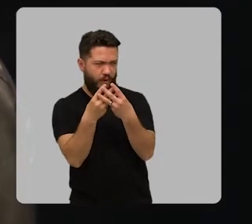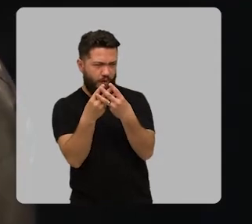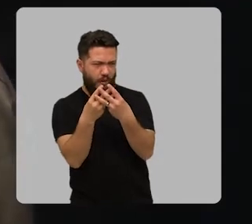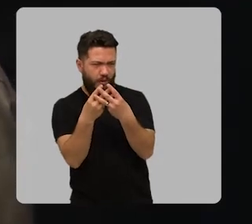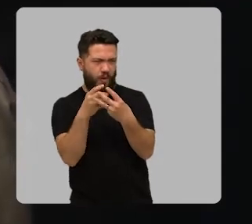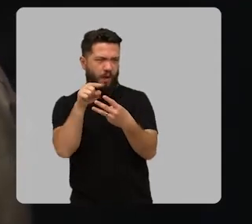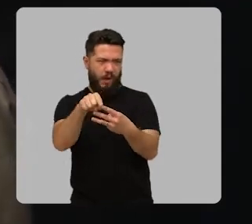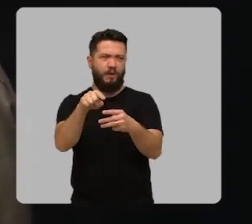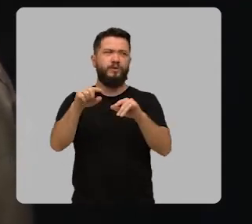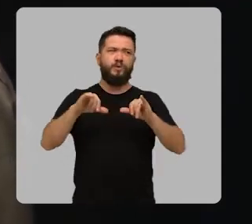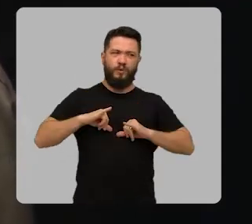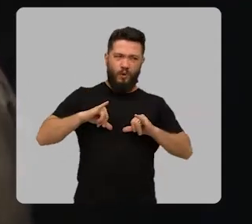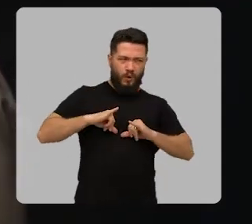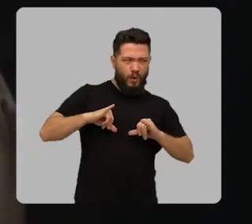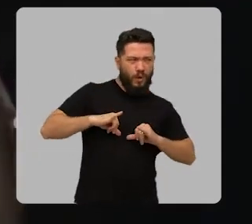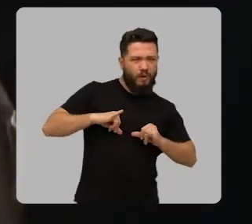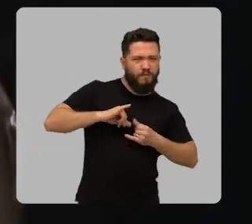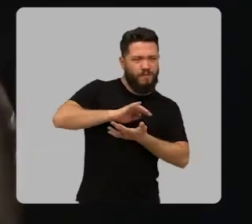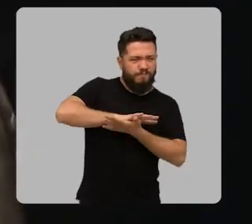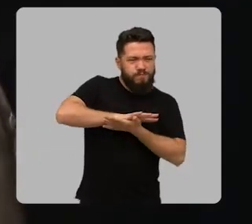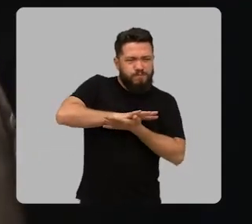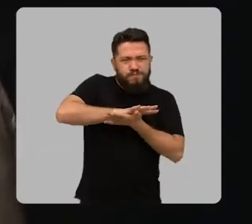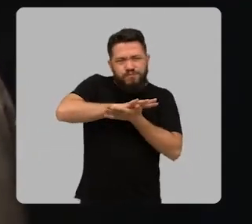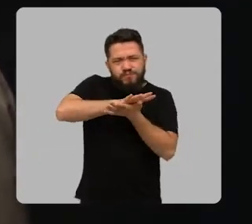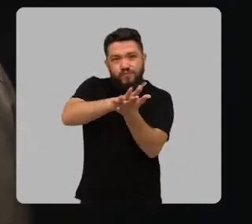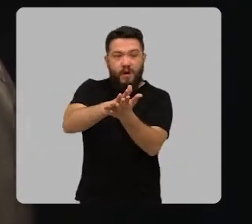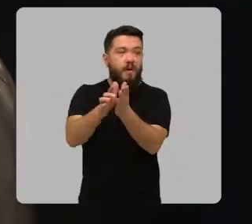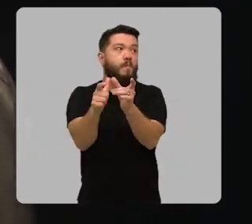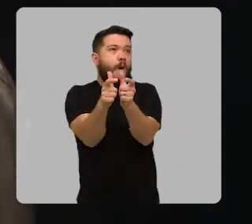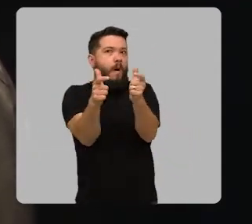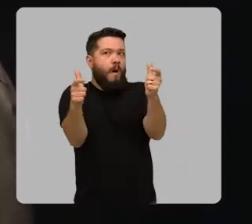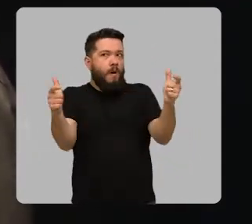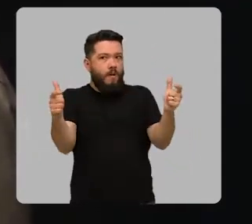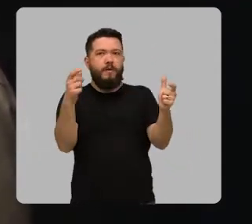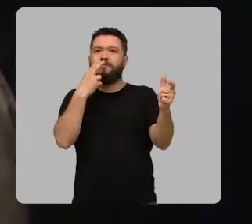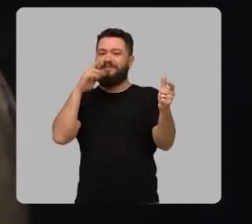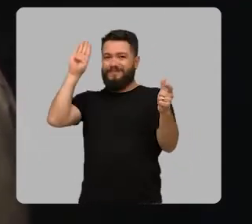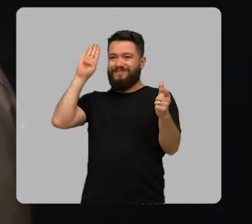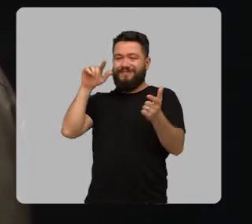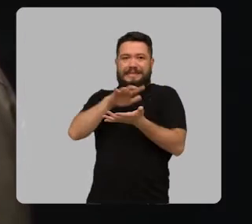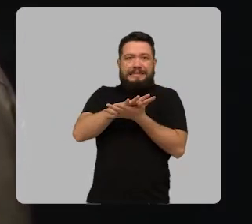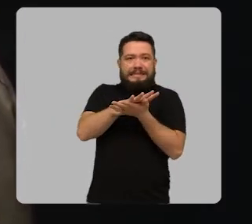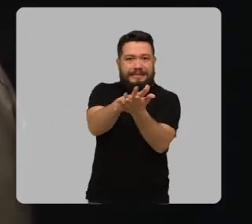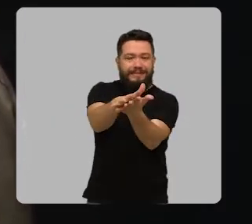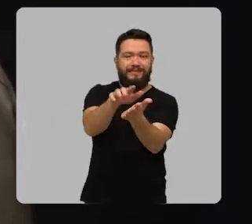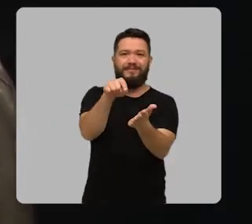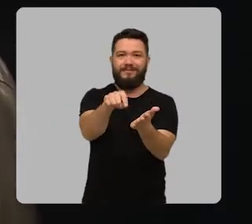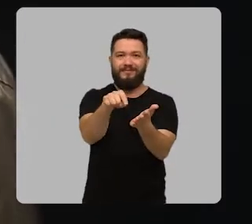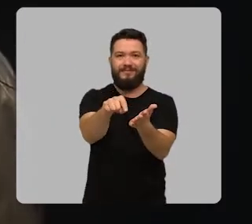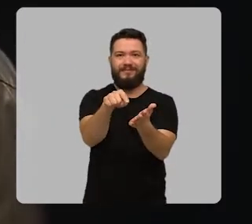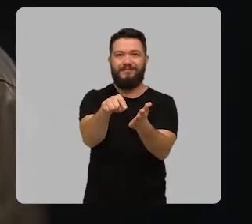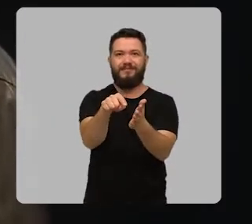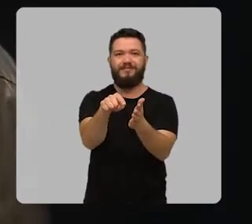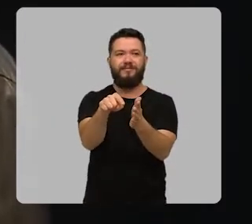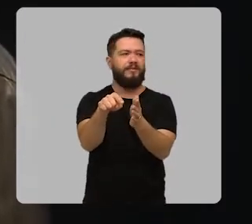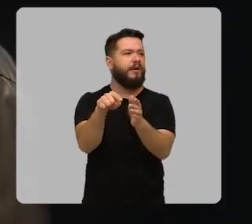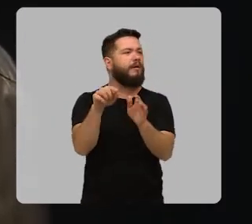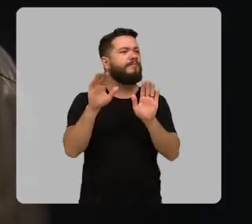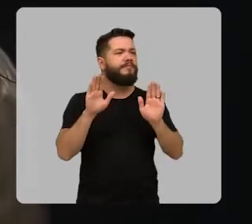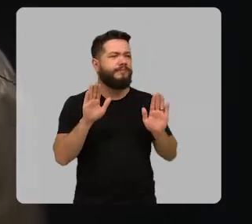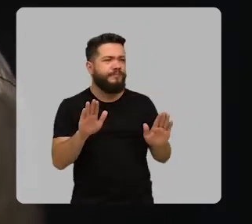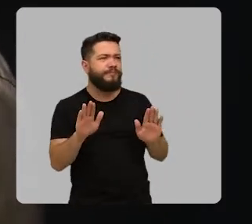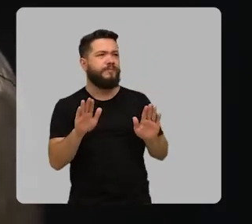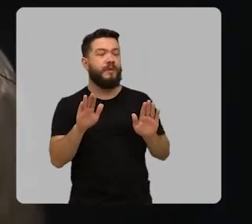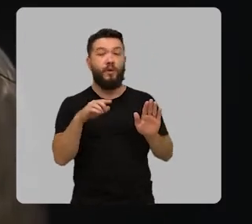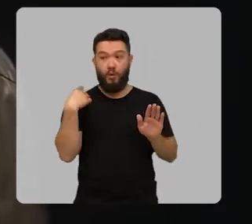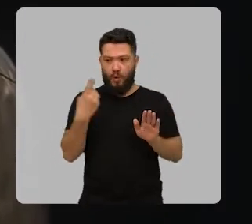povo judeu que foi massacrado e que foi a maioria pelo Hitler quais foram as outras populações a nossa população de